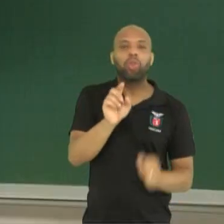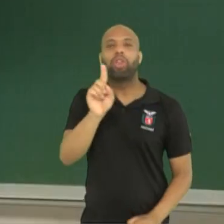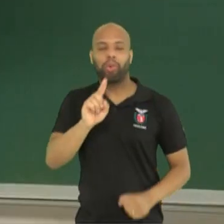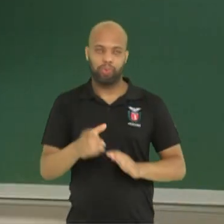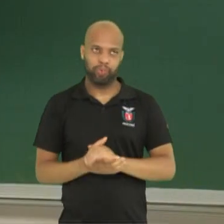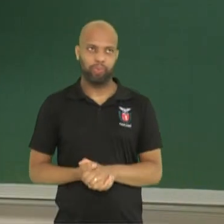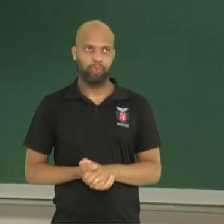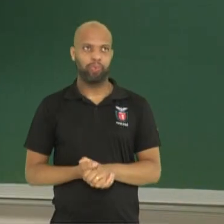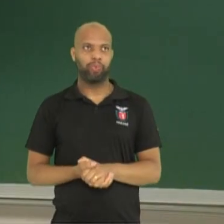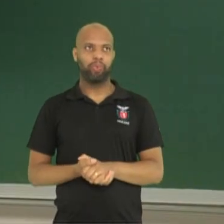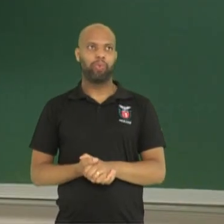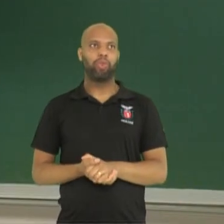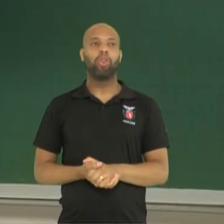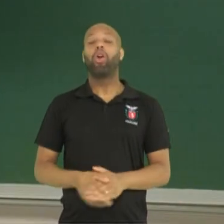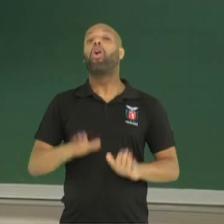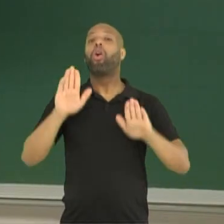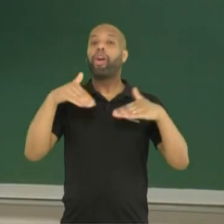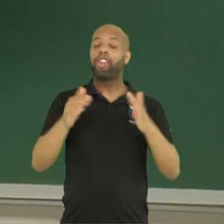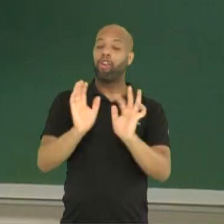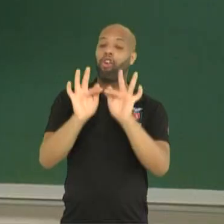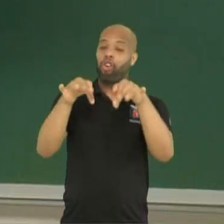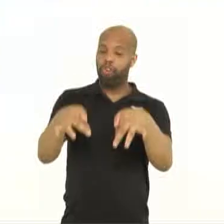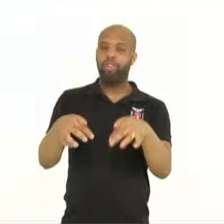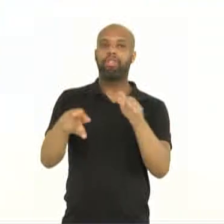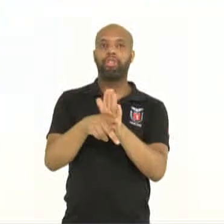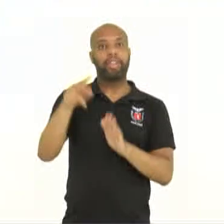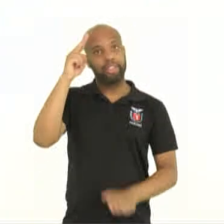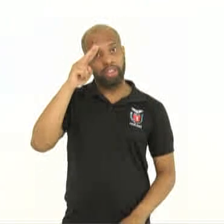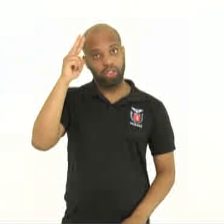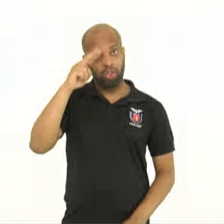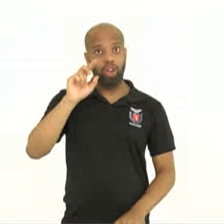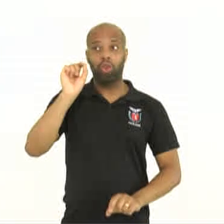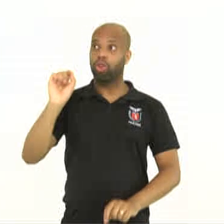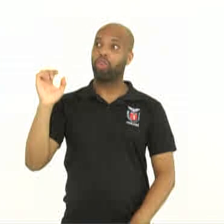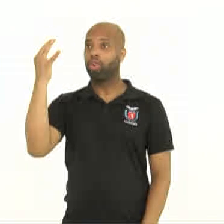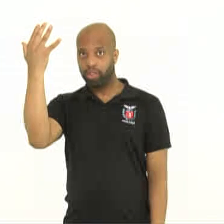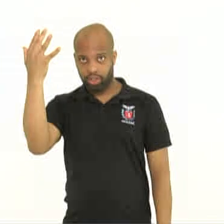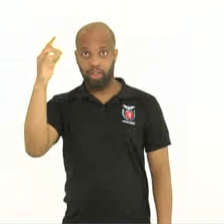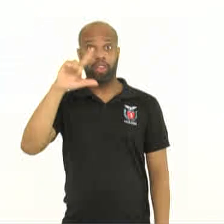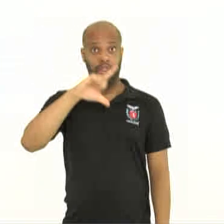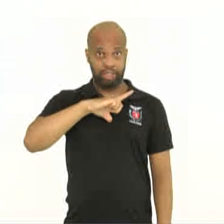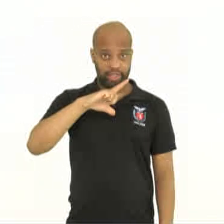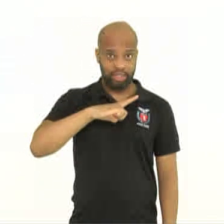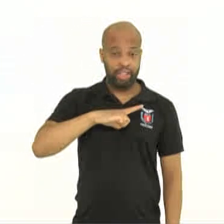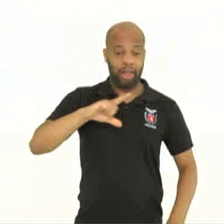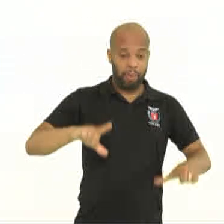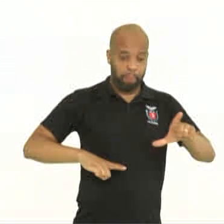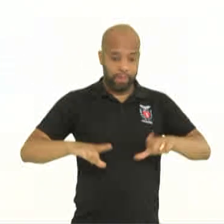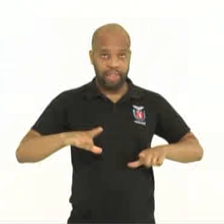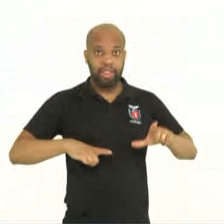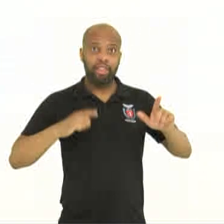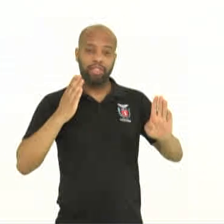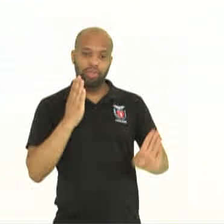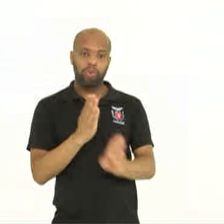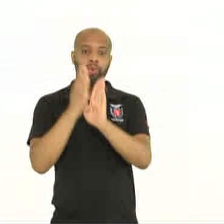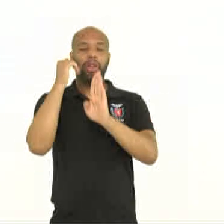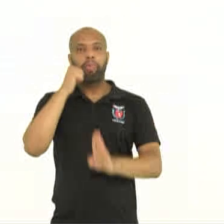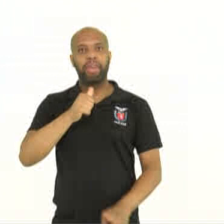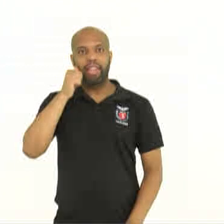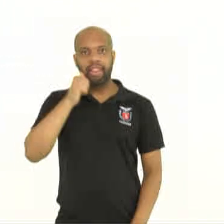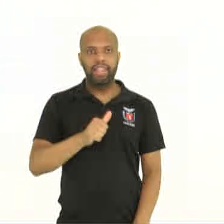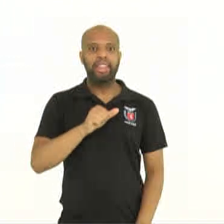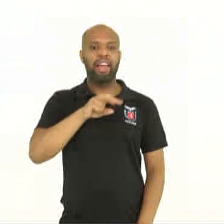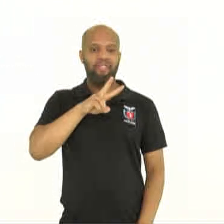vamos ver? O desfecho dessa história está no fato de que, embora a prima tenha descoberto que a menina